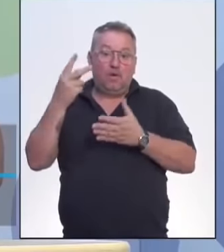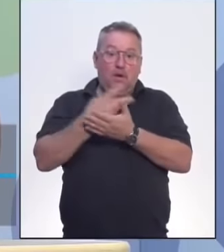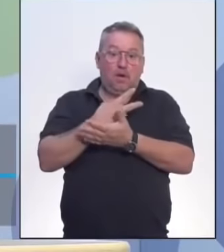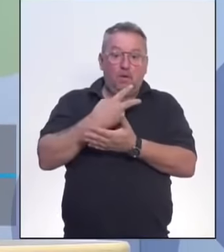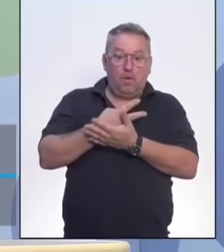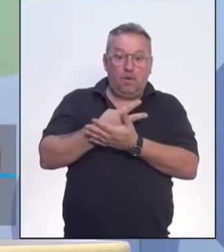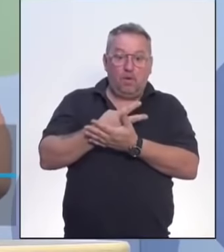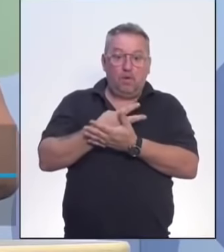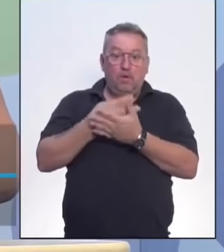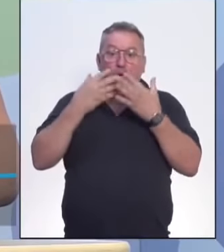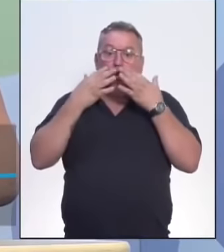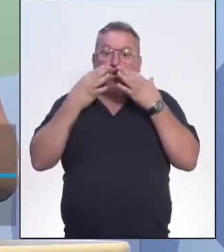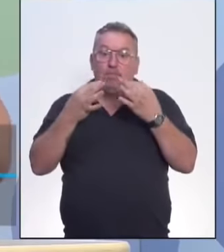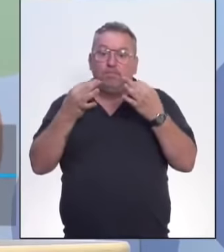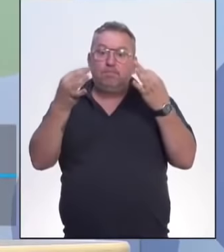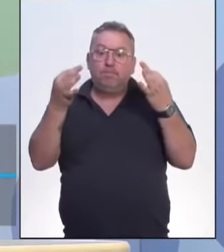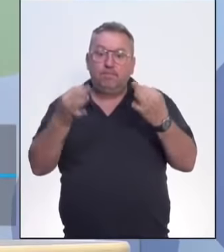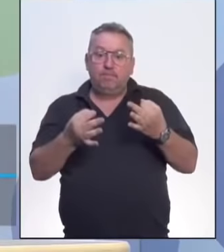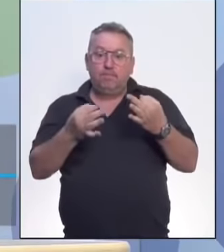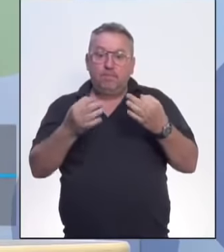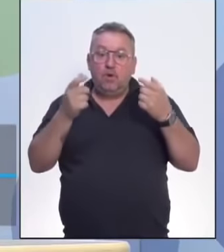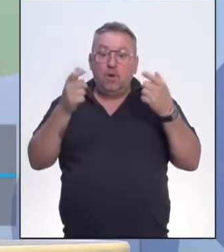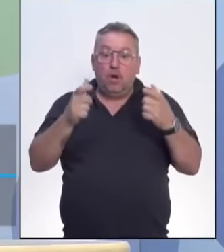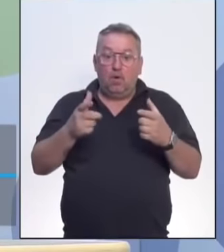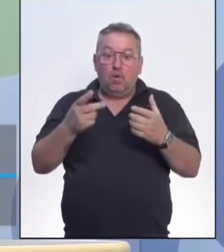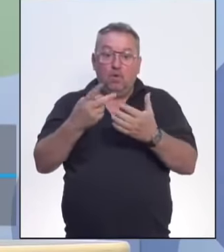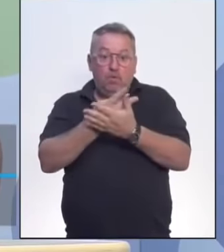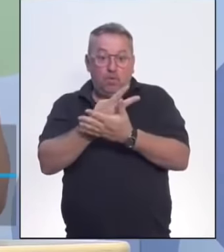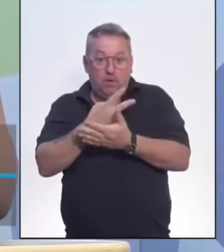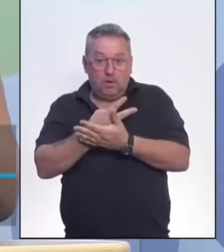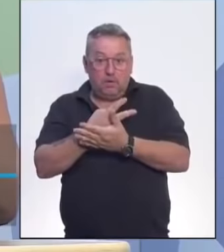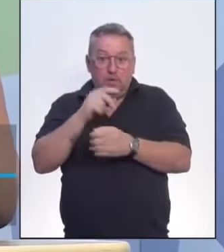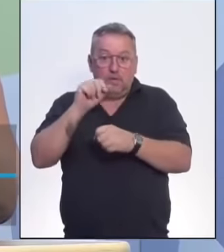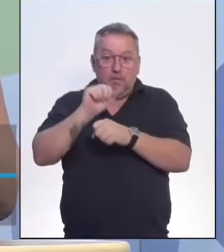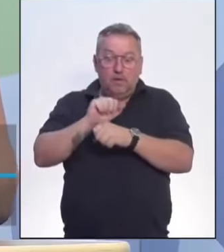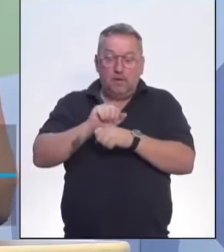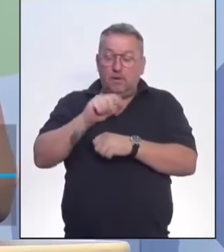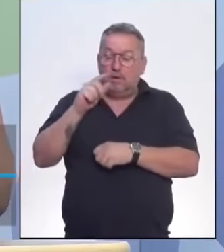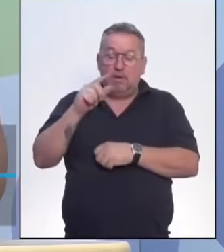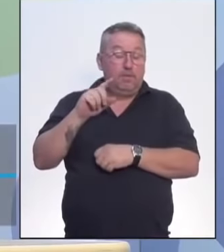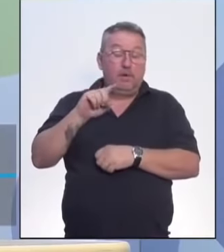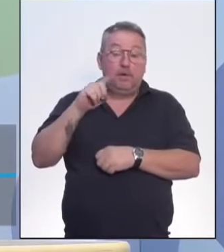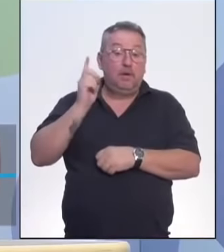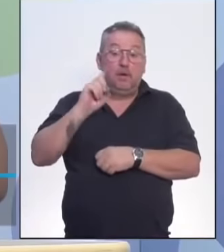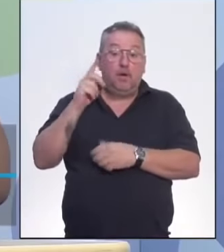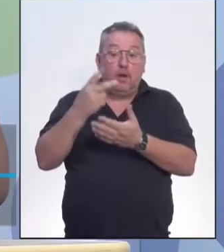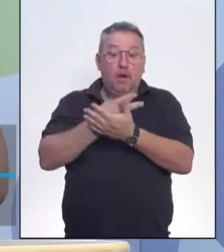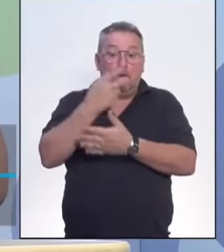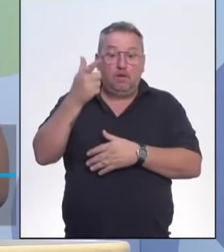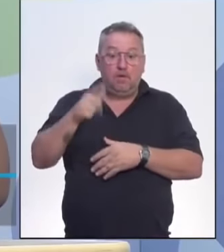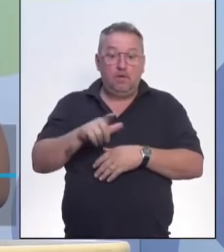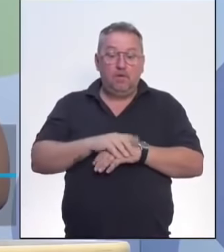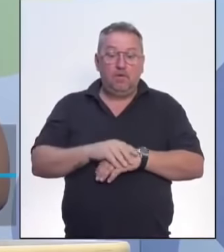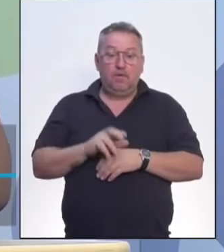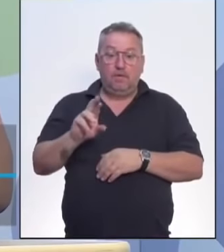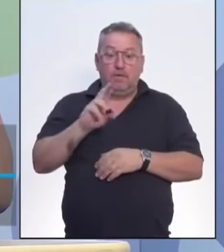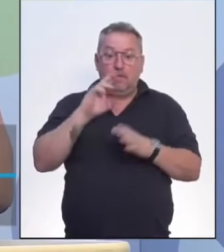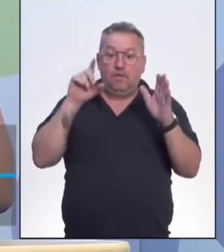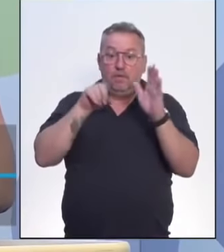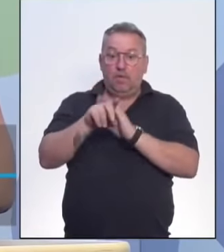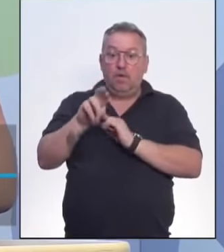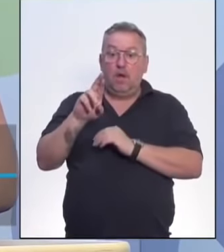errou. Observa direitinho aonde foi o erro para que não erre novamente. E eu vou aproveitar e vou responder a pergunta